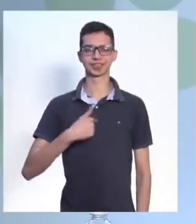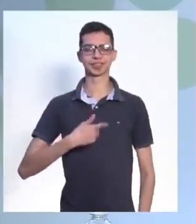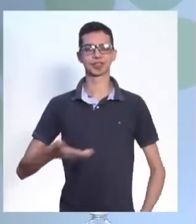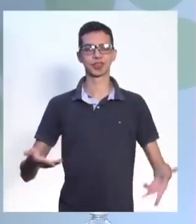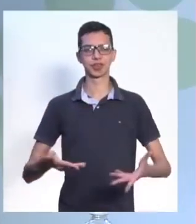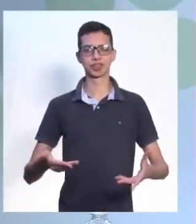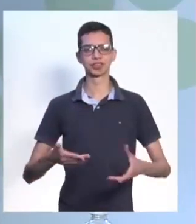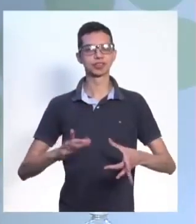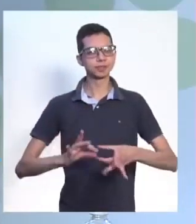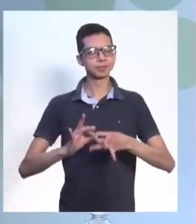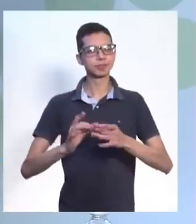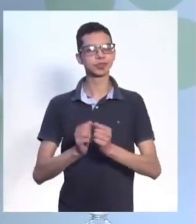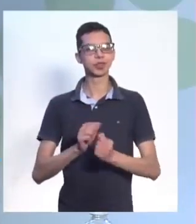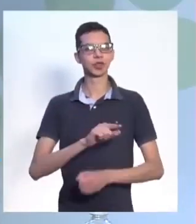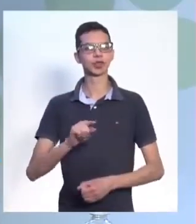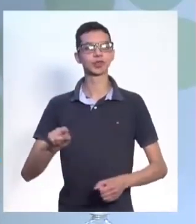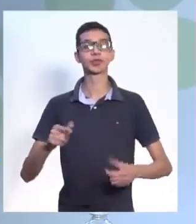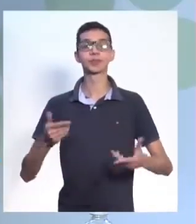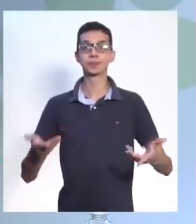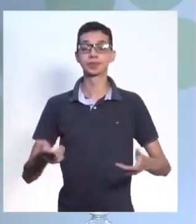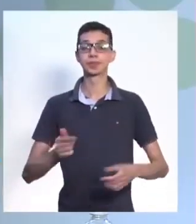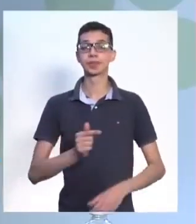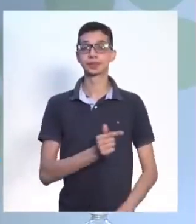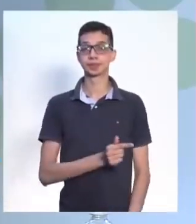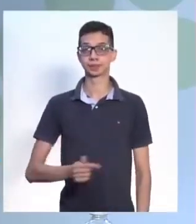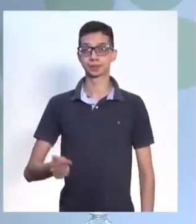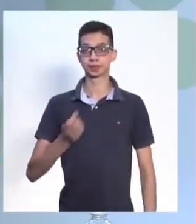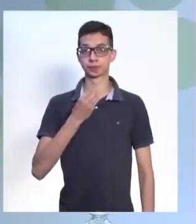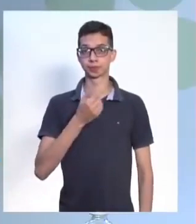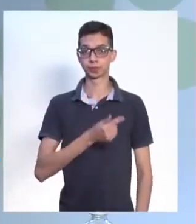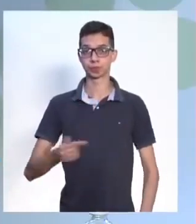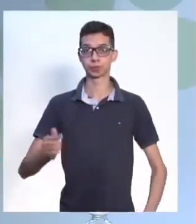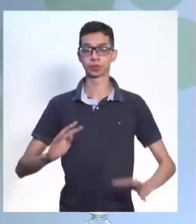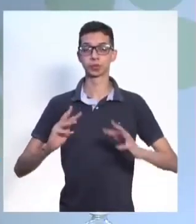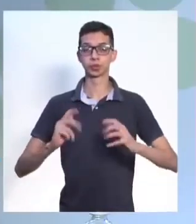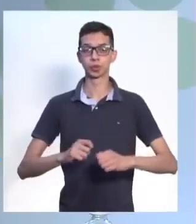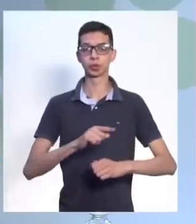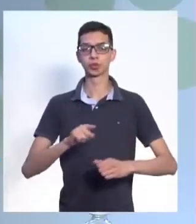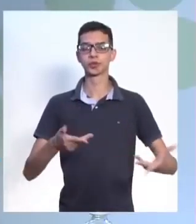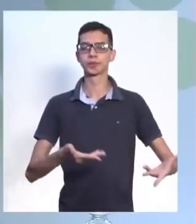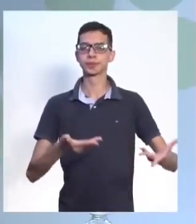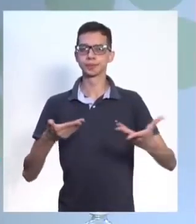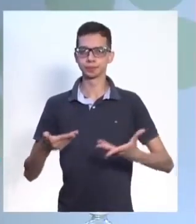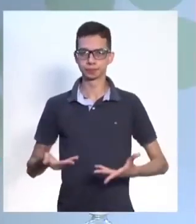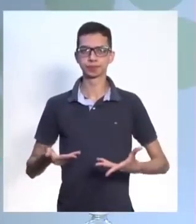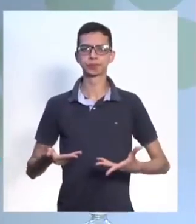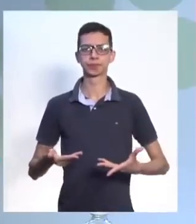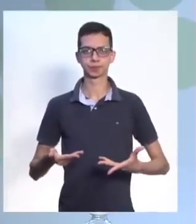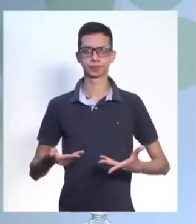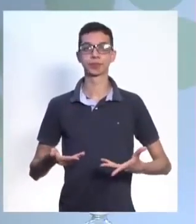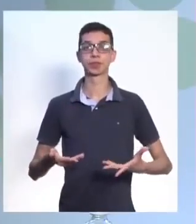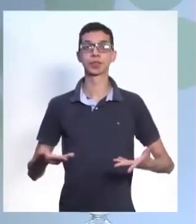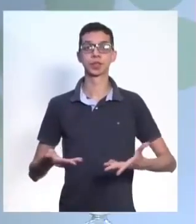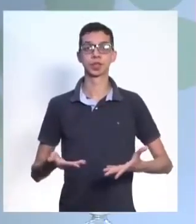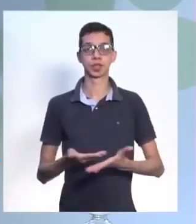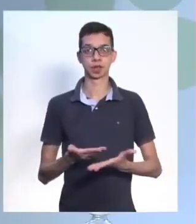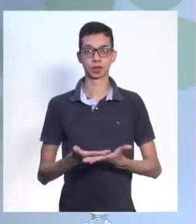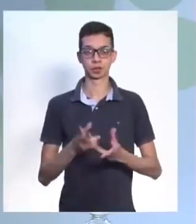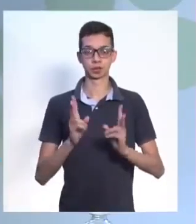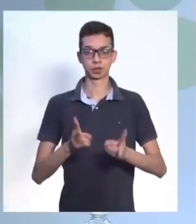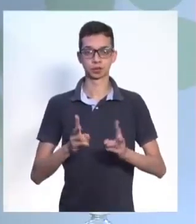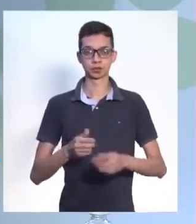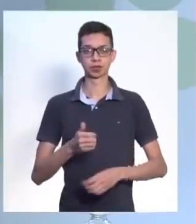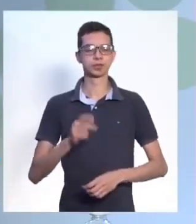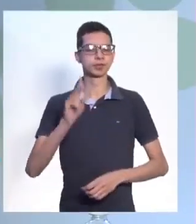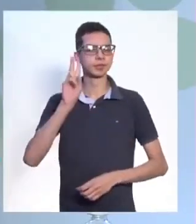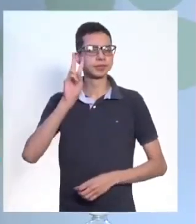Continuar mais uma semana aí, então, boa semana a todos, sejam muito bem-vindos aqui para essa aula. Continuando a questão